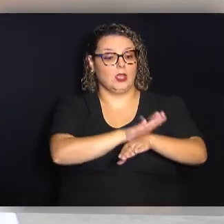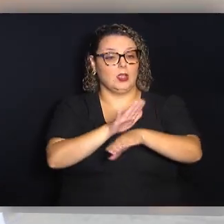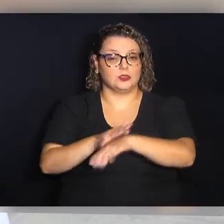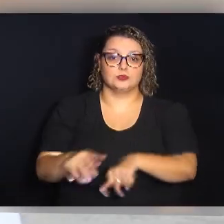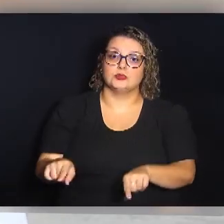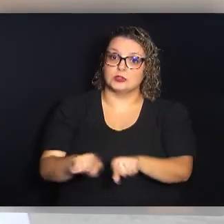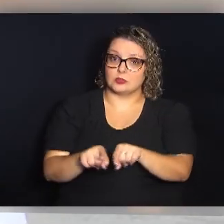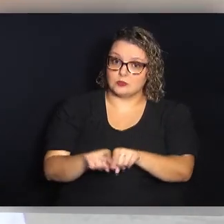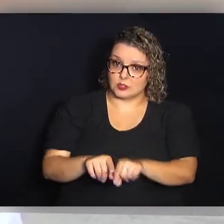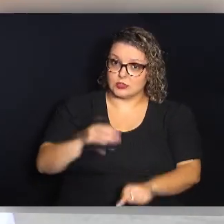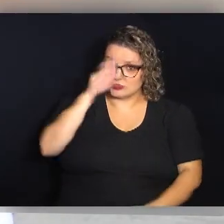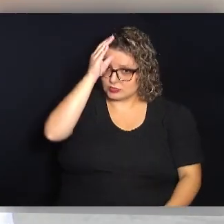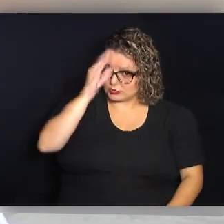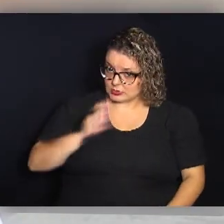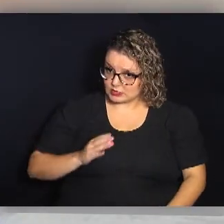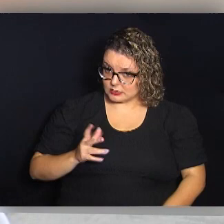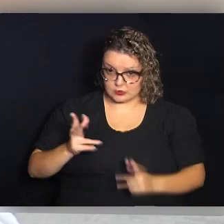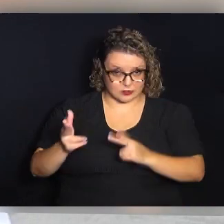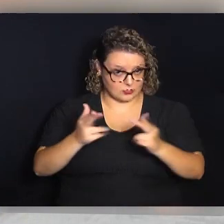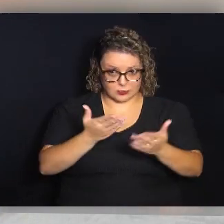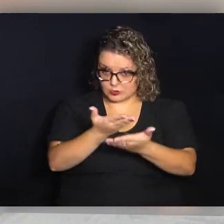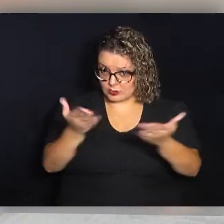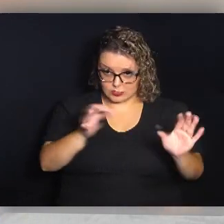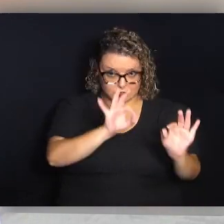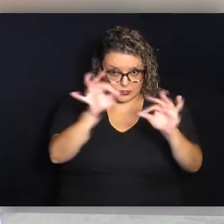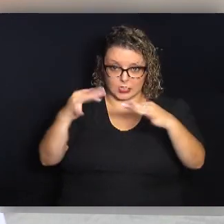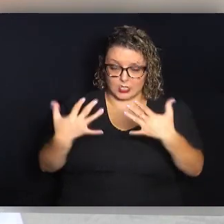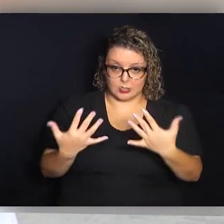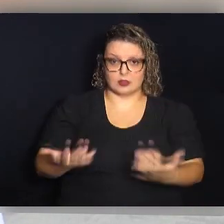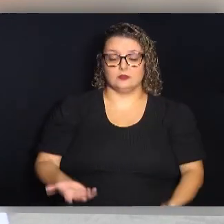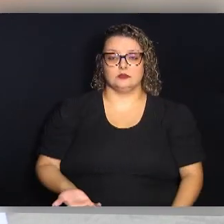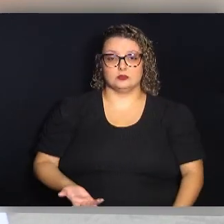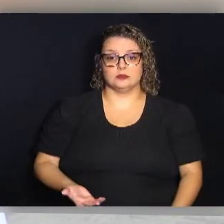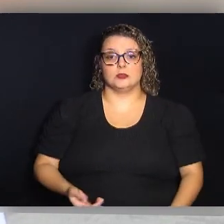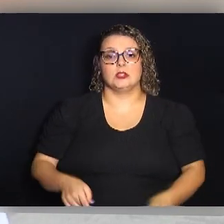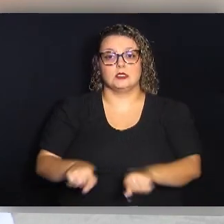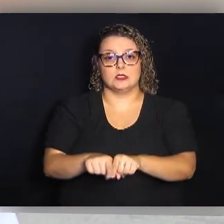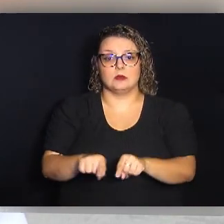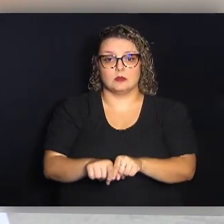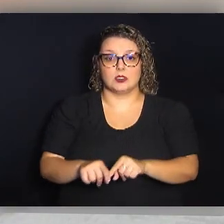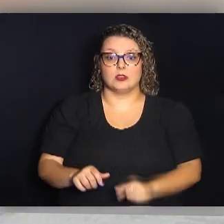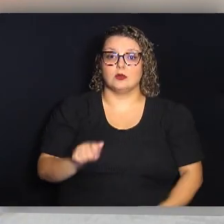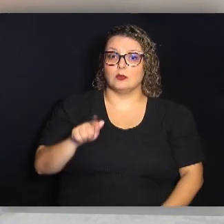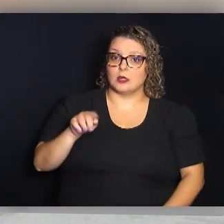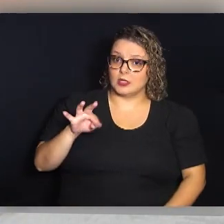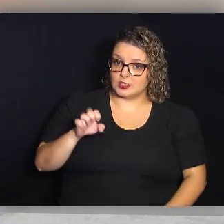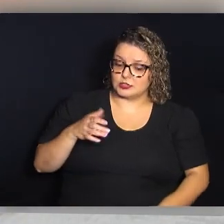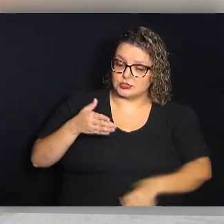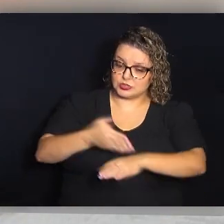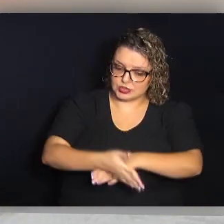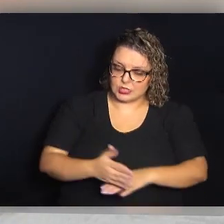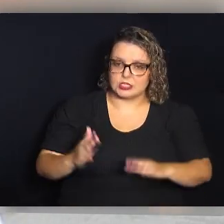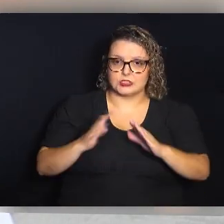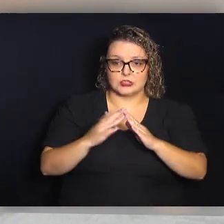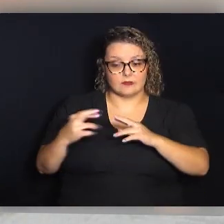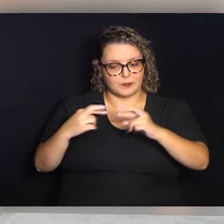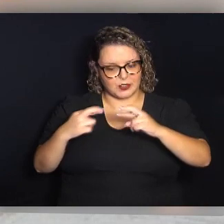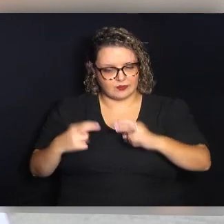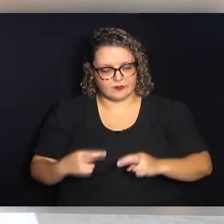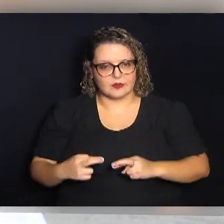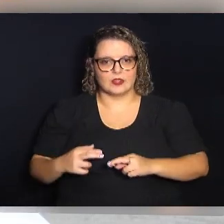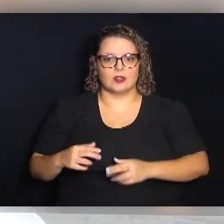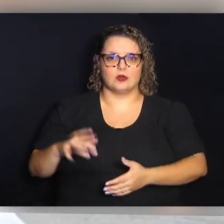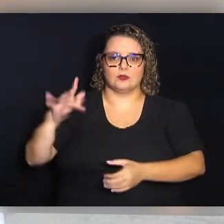colaboração também do nosso cidadão comum esse cidadão que que tá nos assistindo que ele deixe que que um agente de saúde adentre a sua